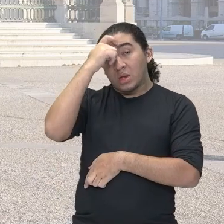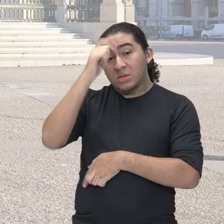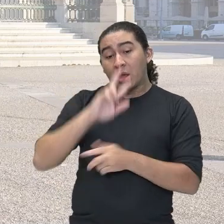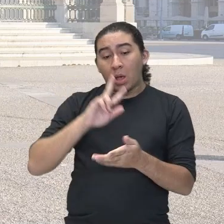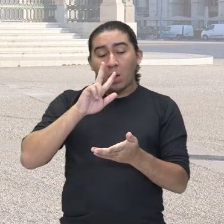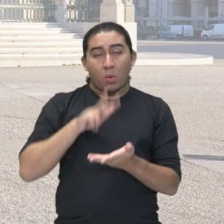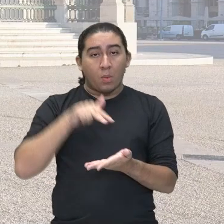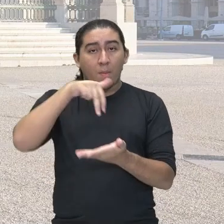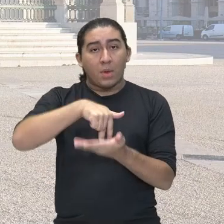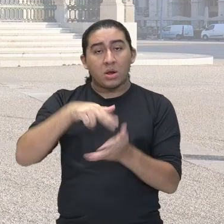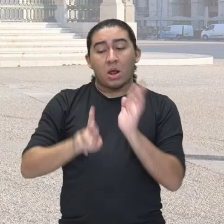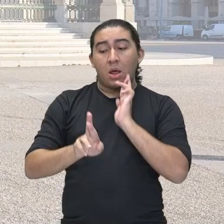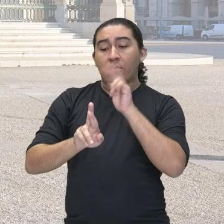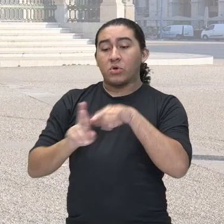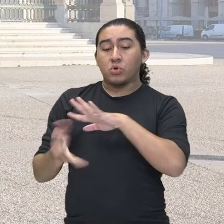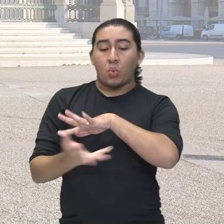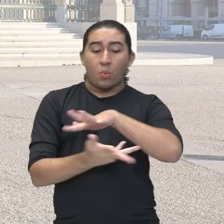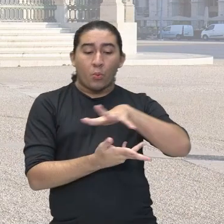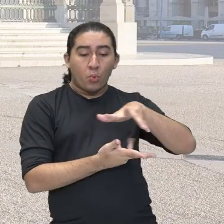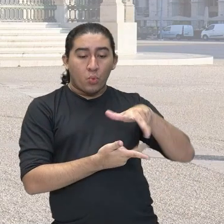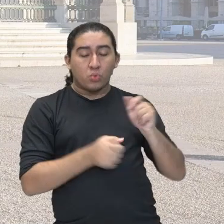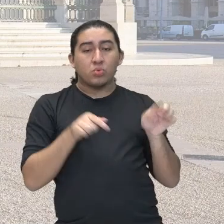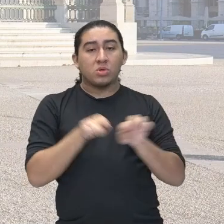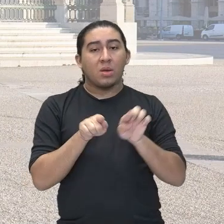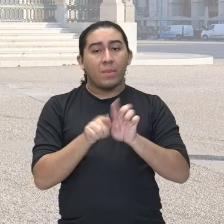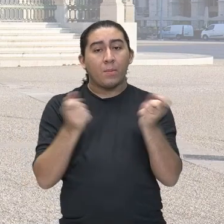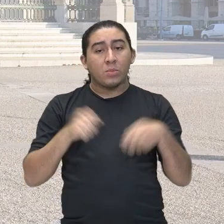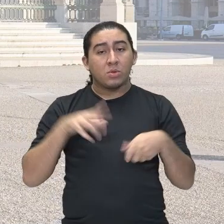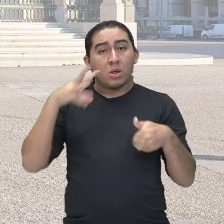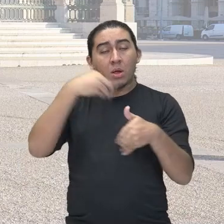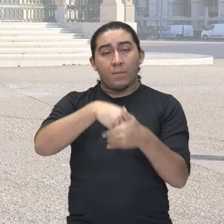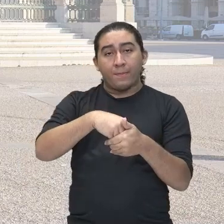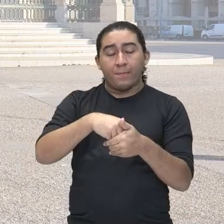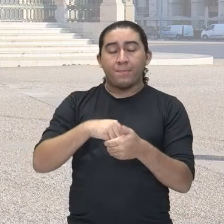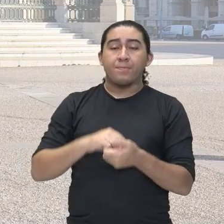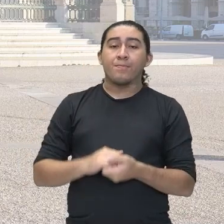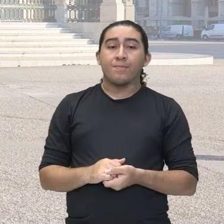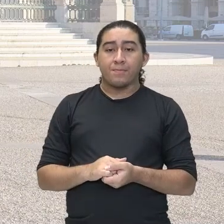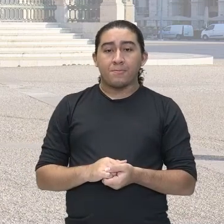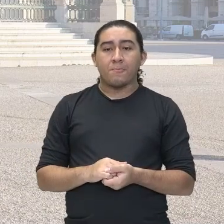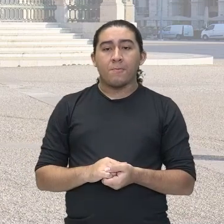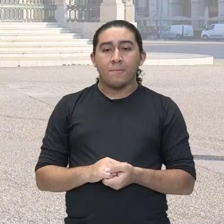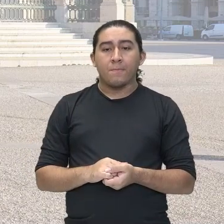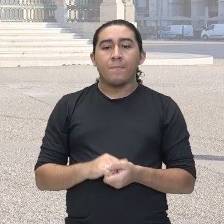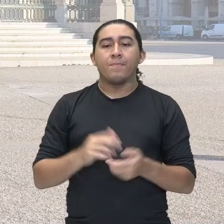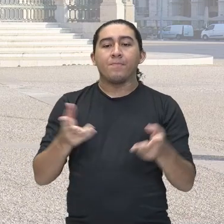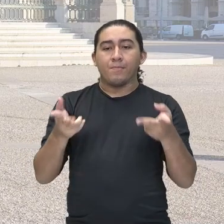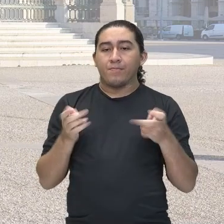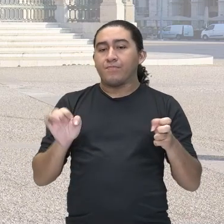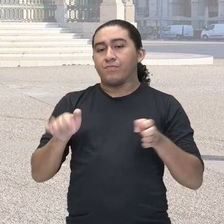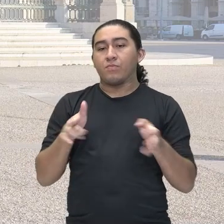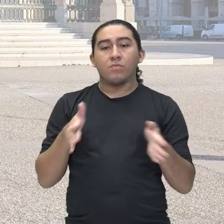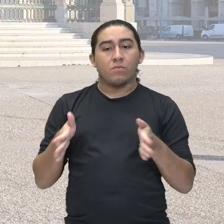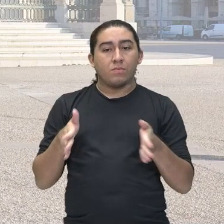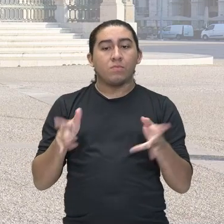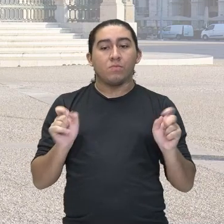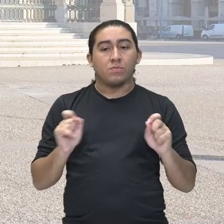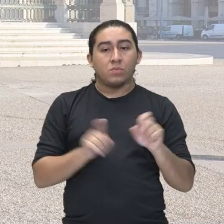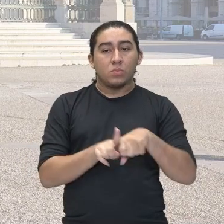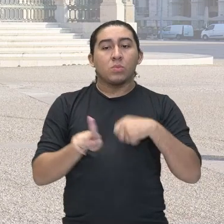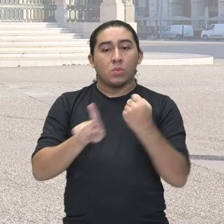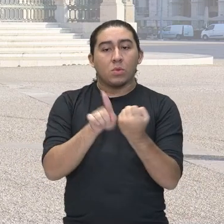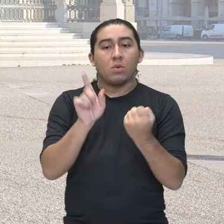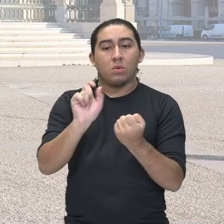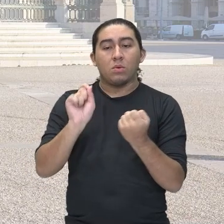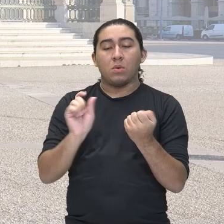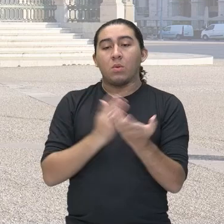e aquilo que o compõe. Então, nós vemos que, nesse período, a sociedade